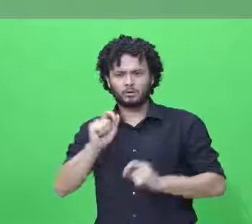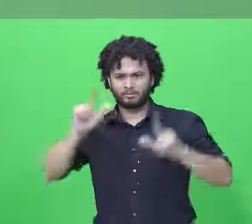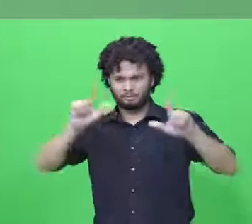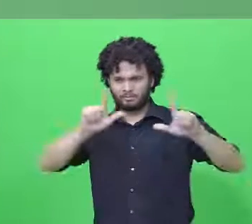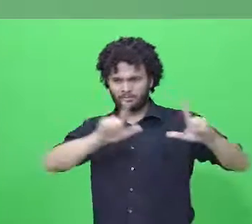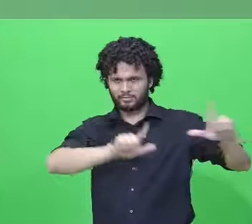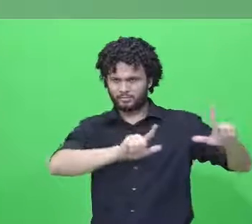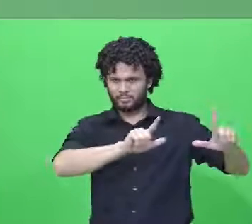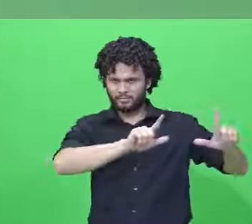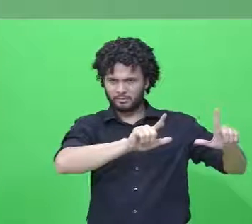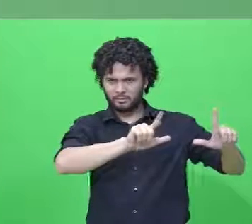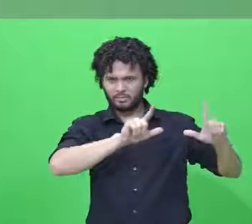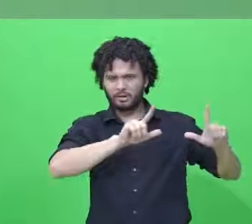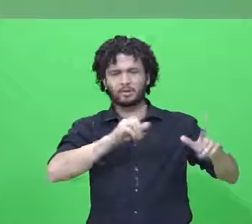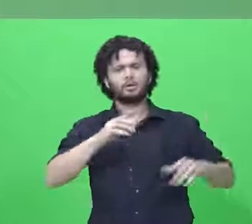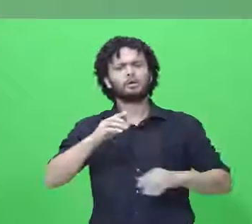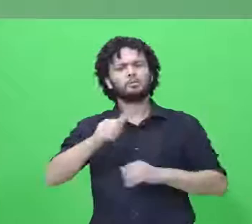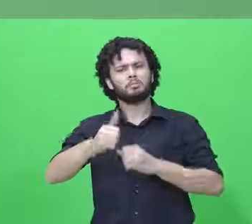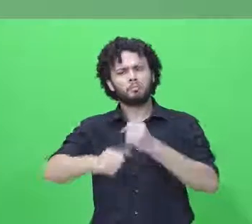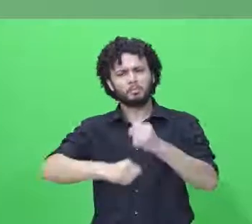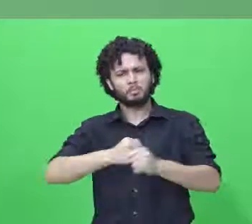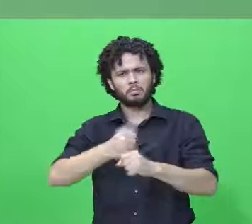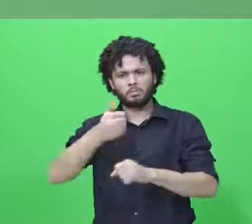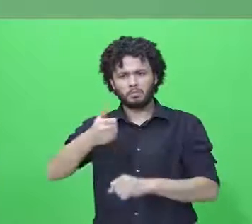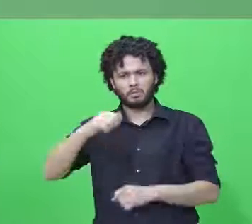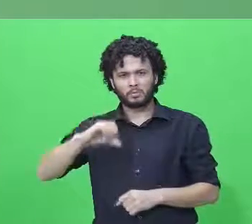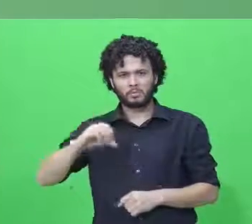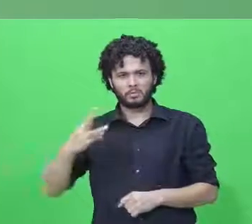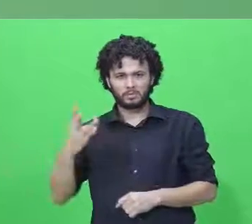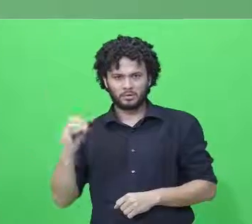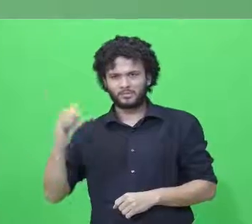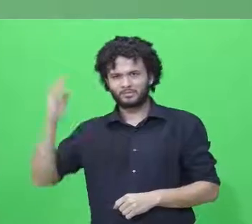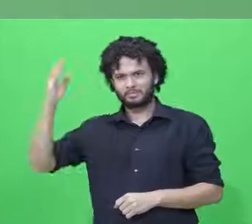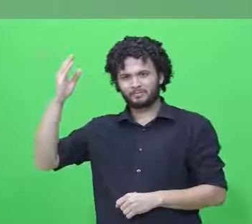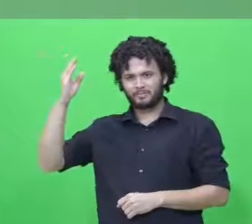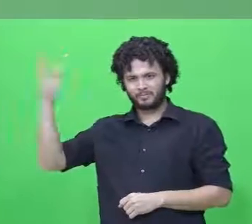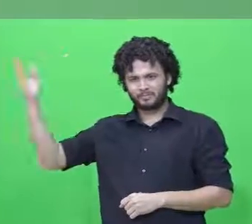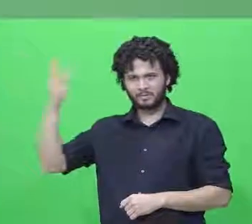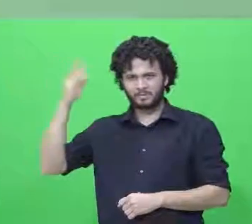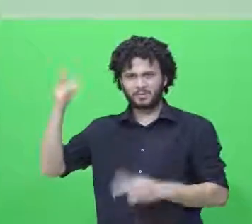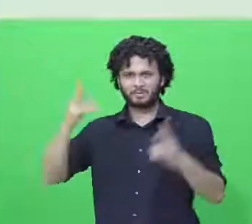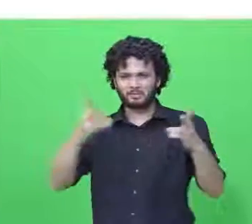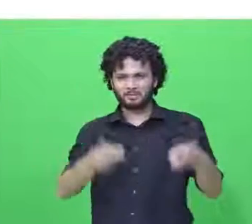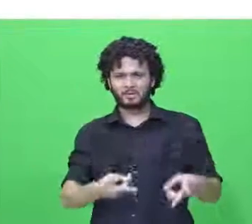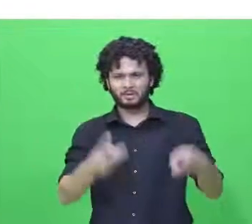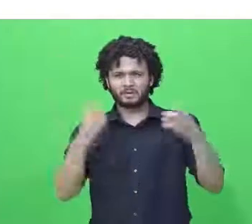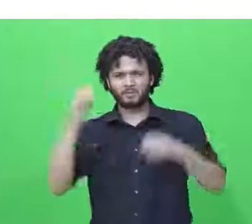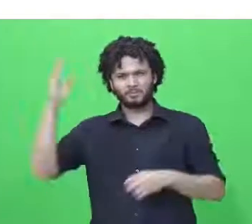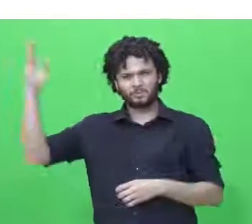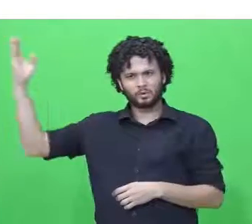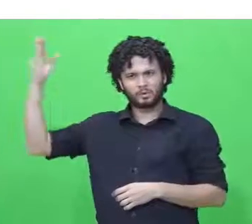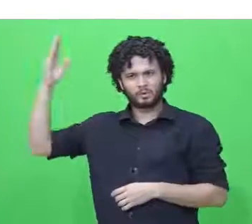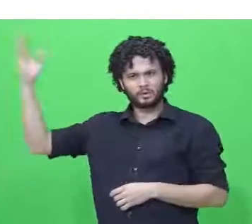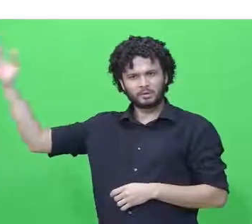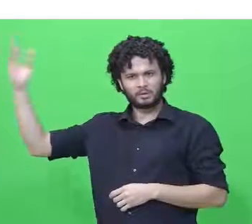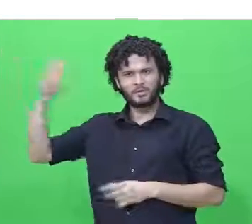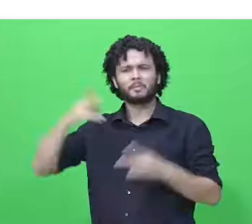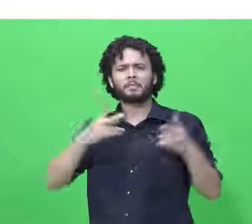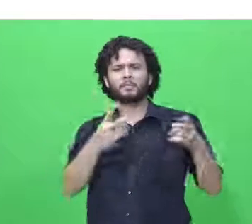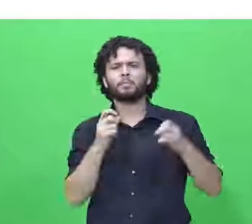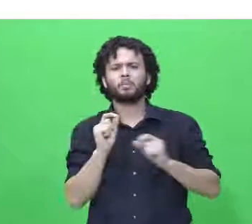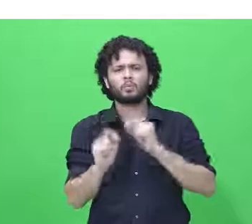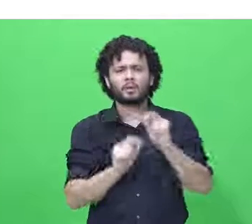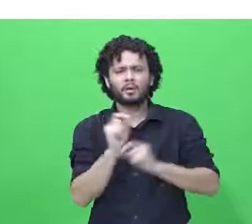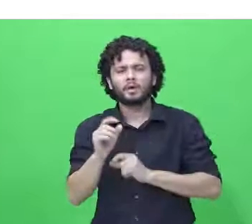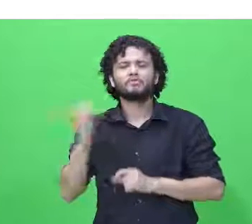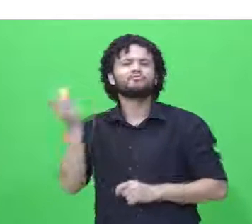exatamente falando sobre a década de 1930. Percebam que a gente está mostrando então a década, ele não está se atendo a uma data, né?